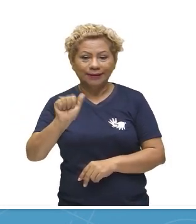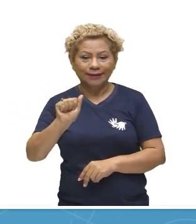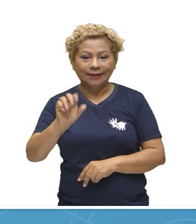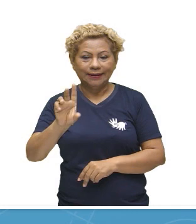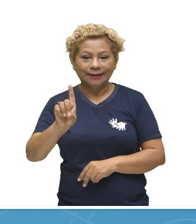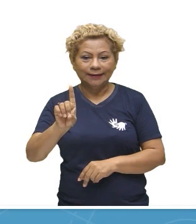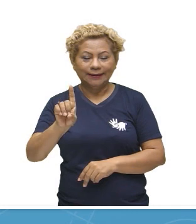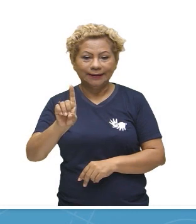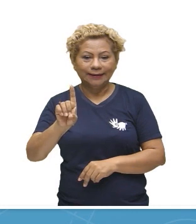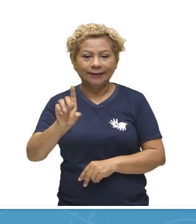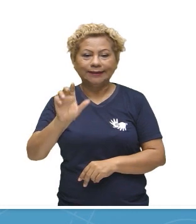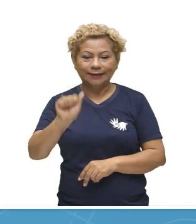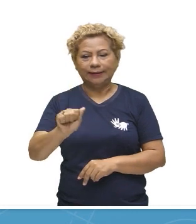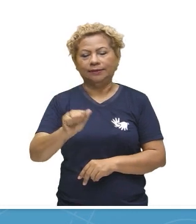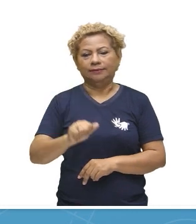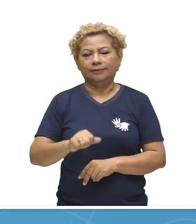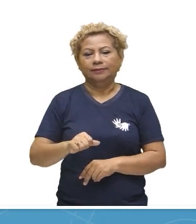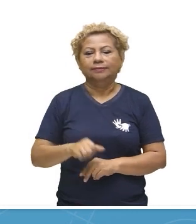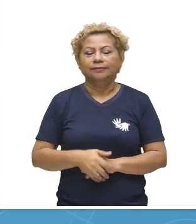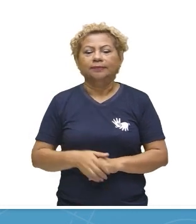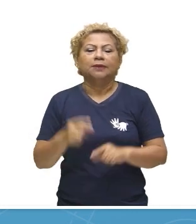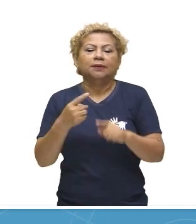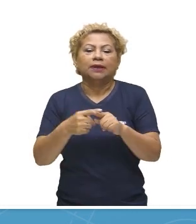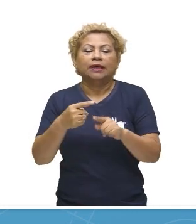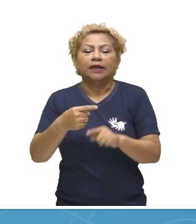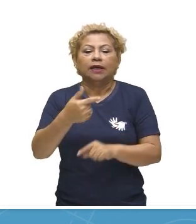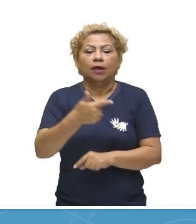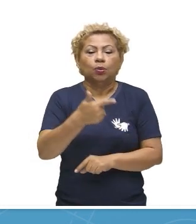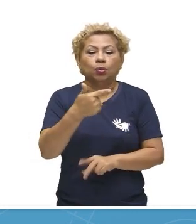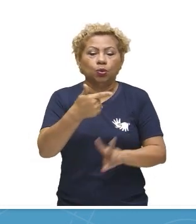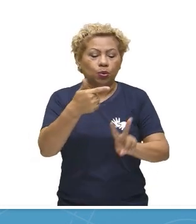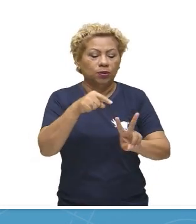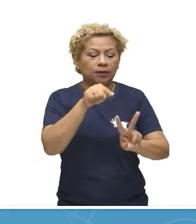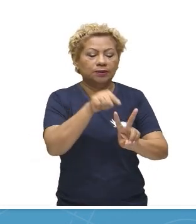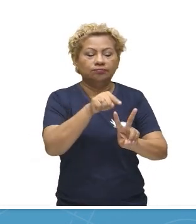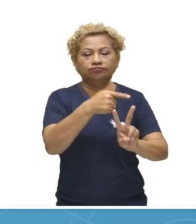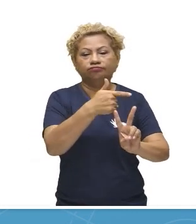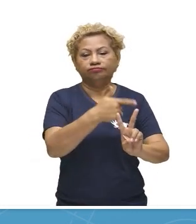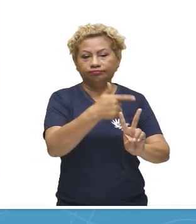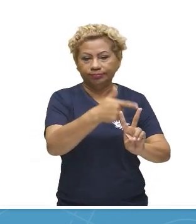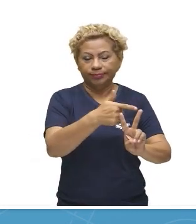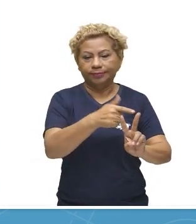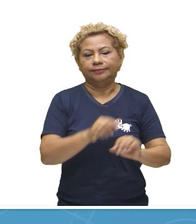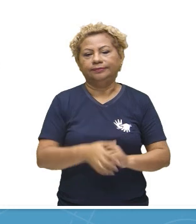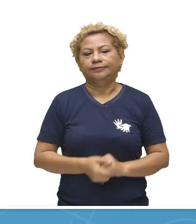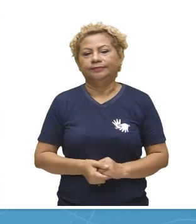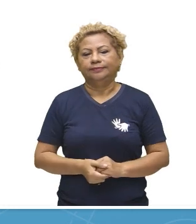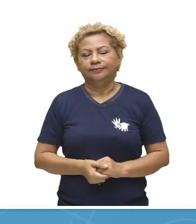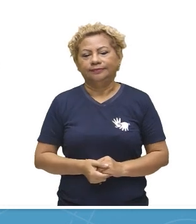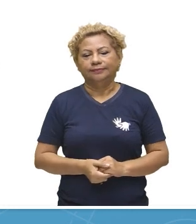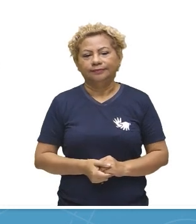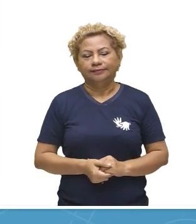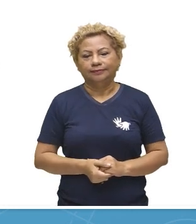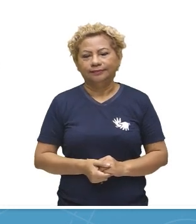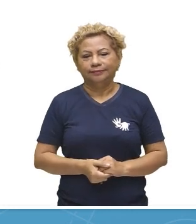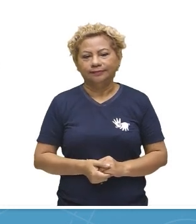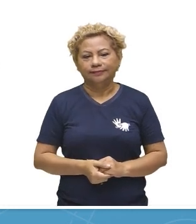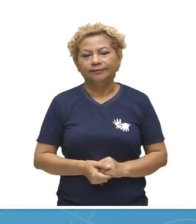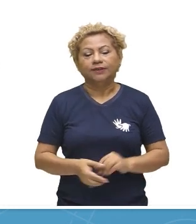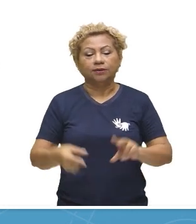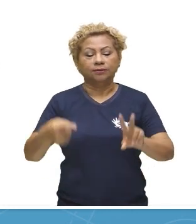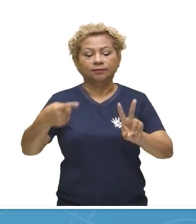Quadrada, tá? O que é calcular a raiz quadrada de um número? Eu vou colocar aqui